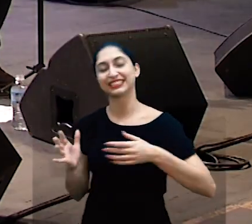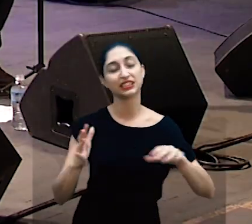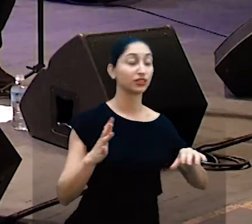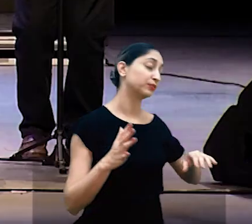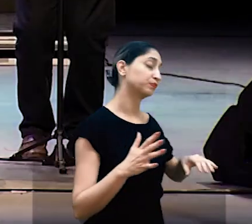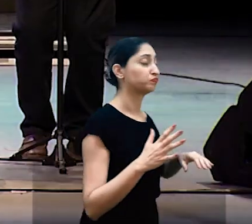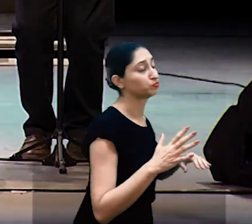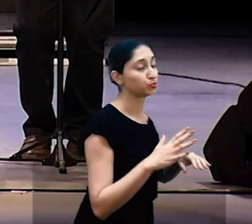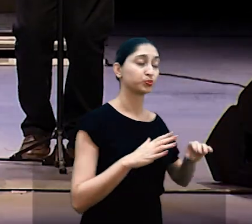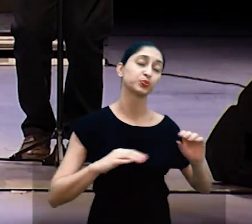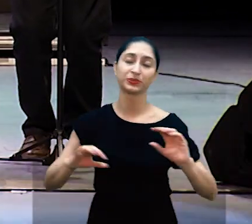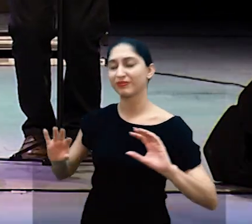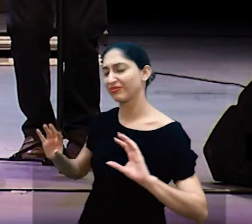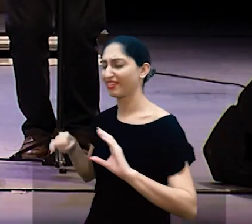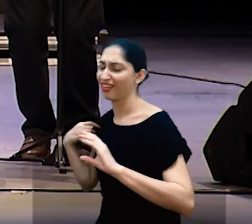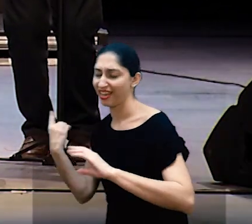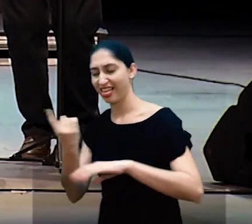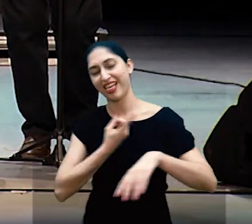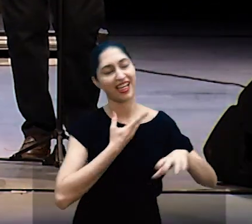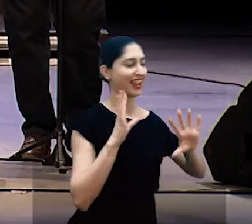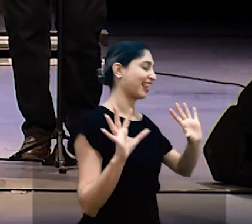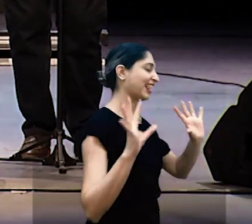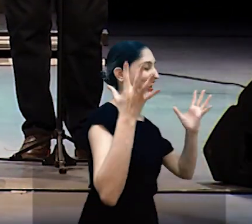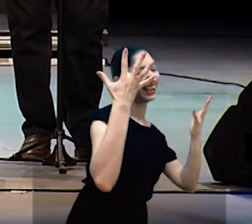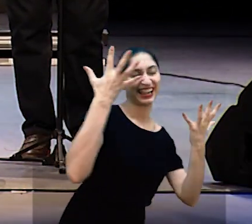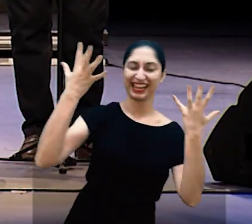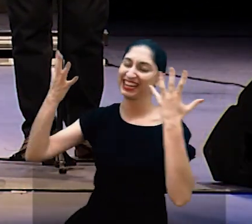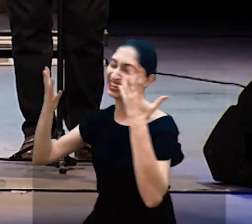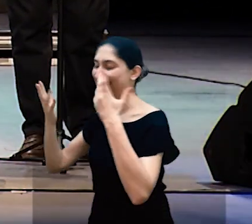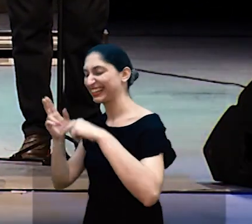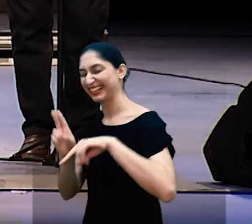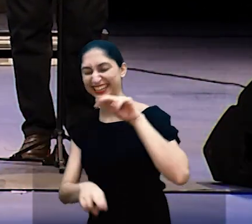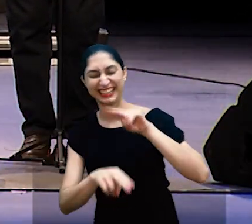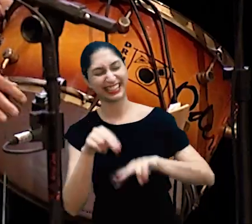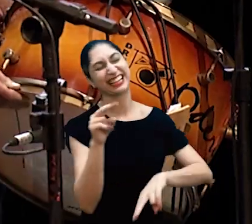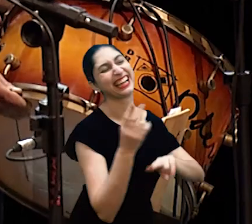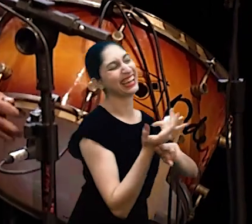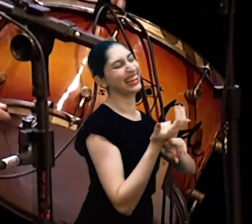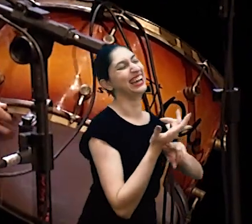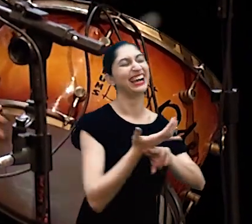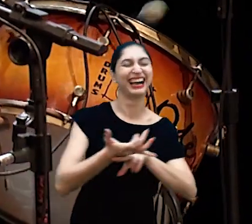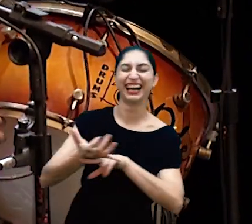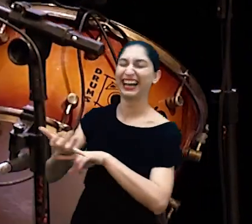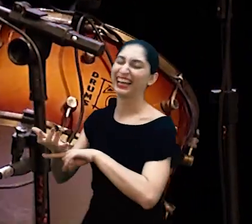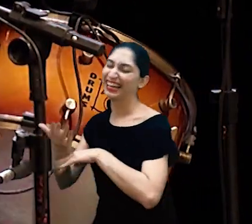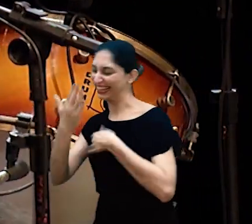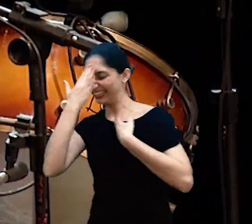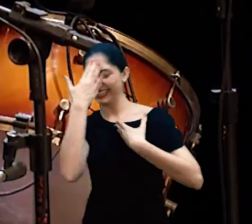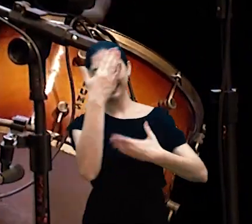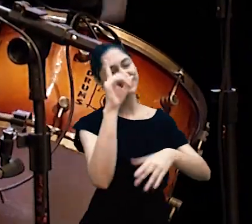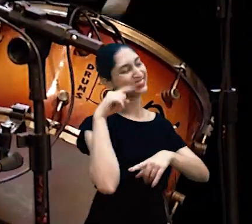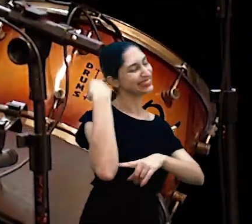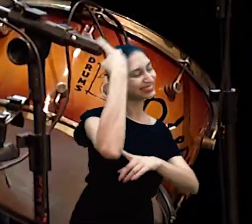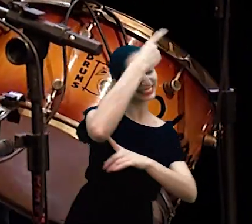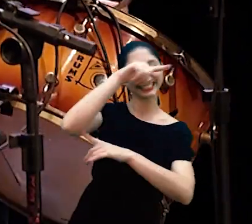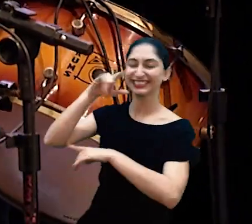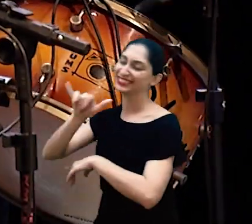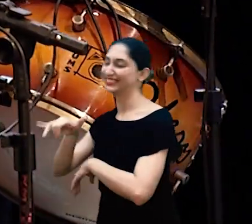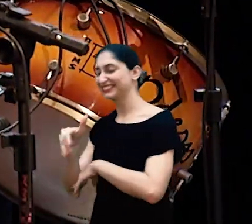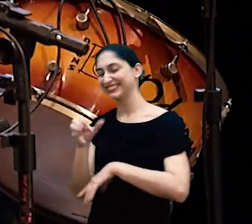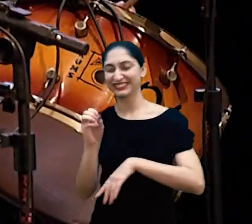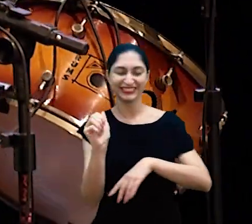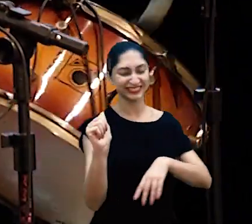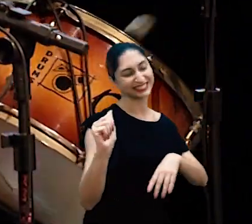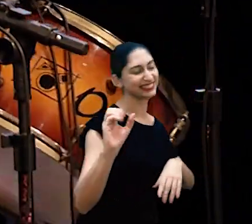esse salão. A fogueira tá queimando em homenagem a São João.